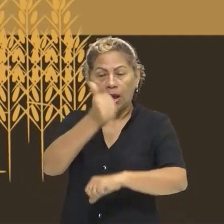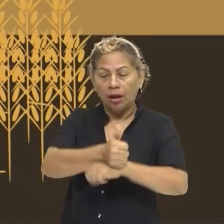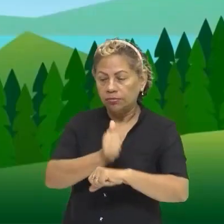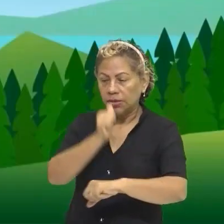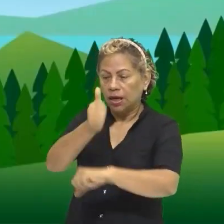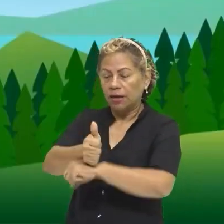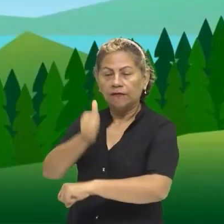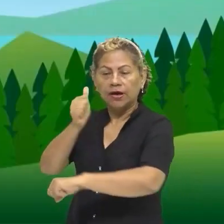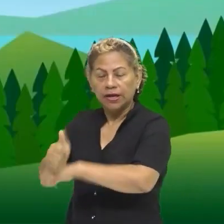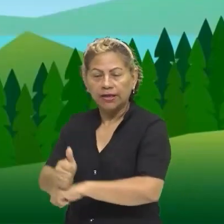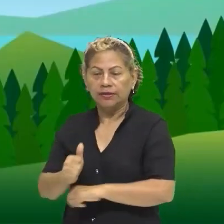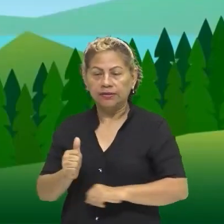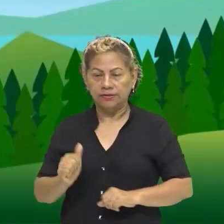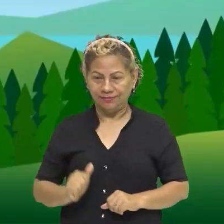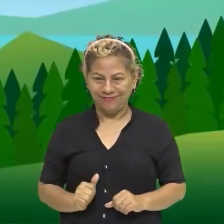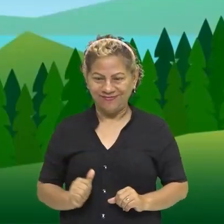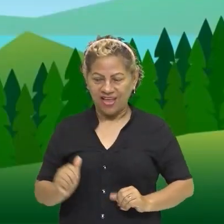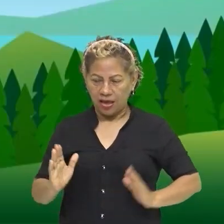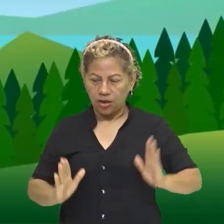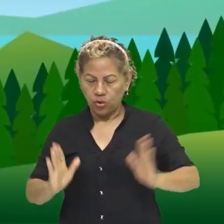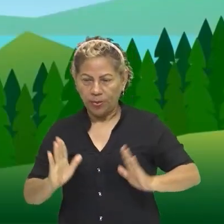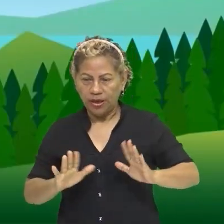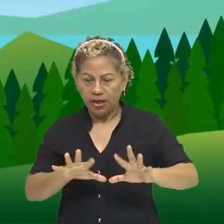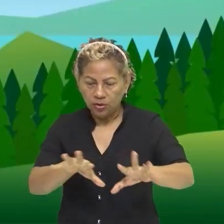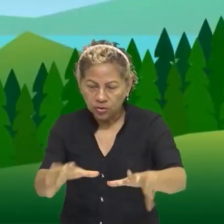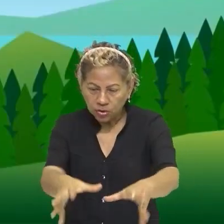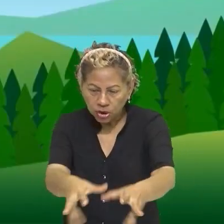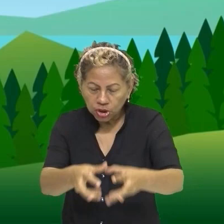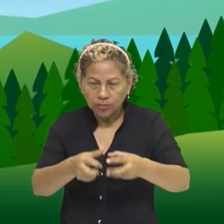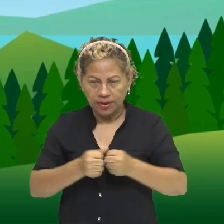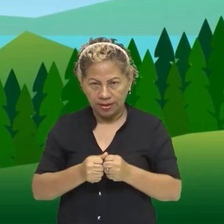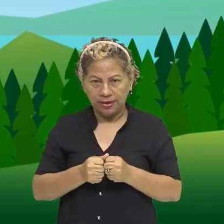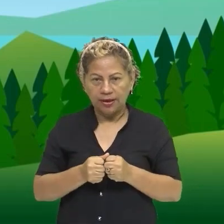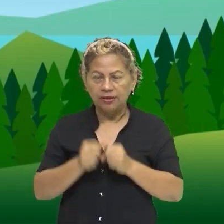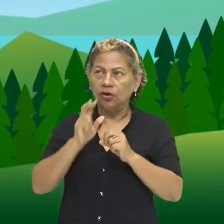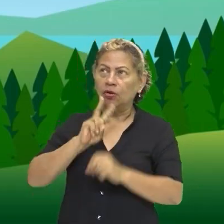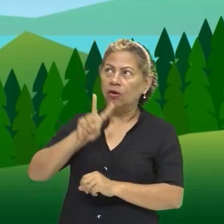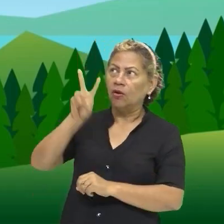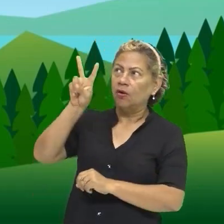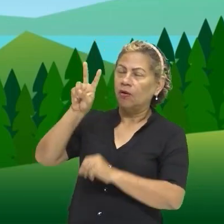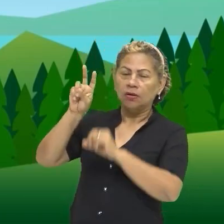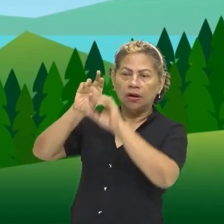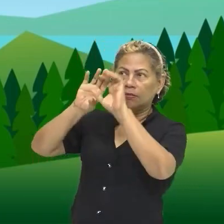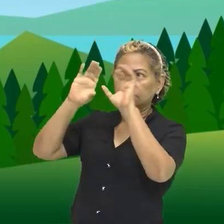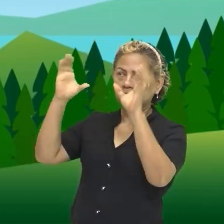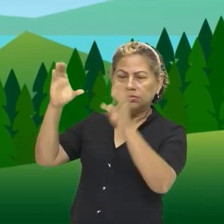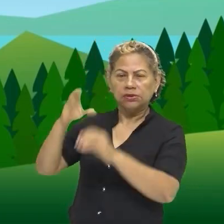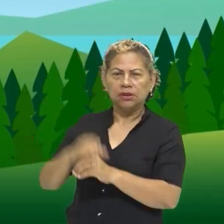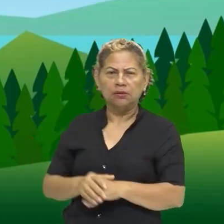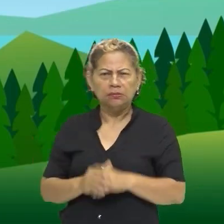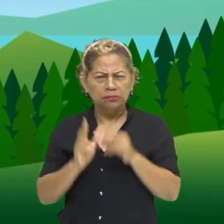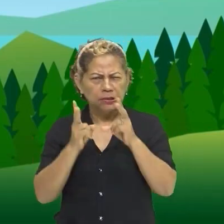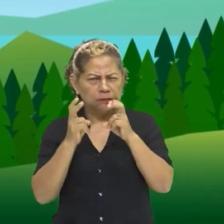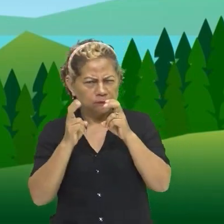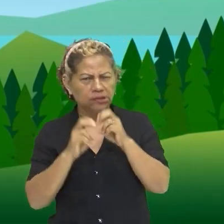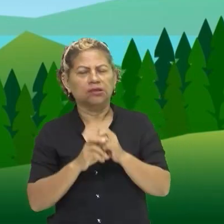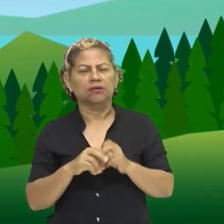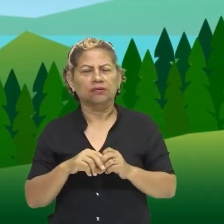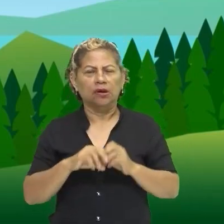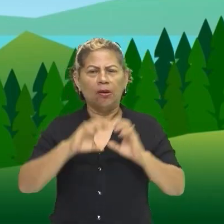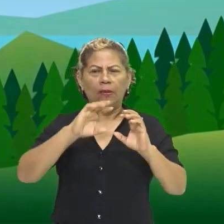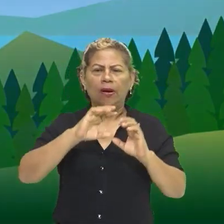colheita. Ao observar o céu, os nossos ancestrais perceberam que alguns astros descrevem um